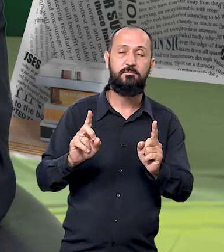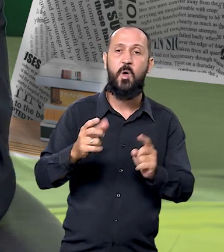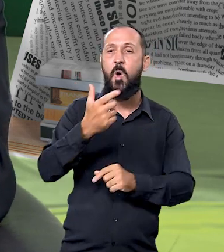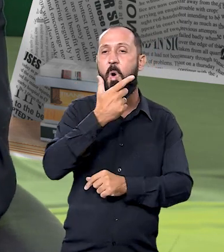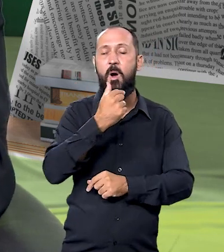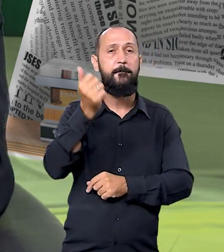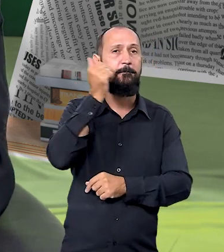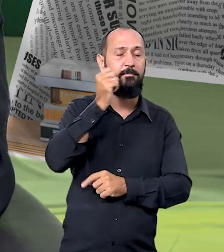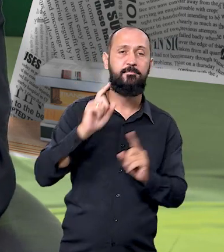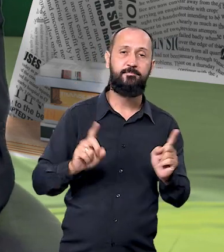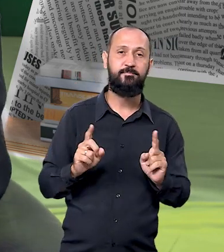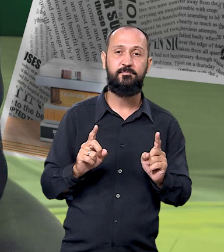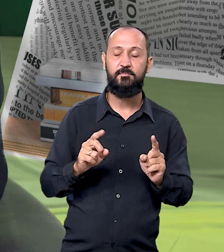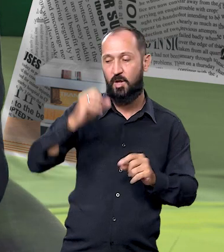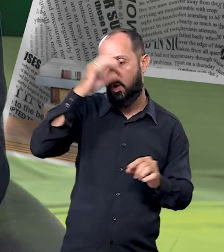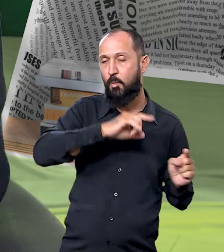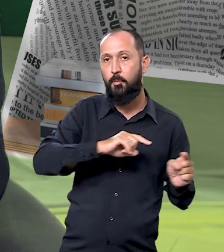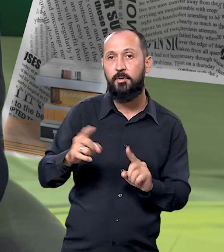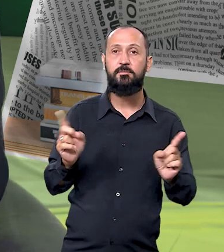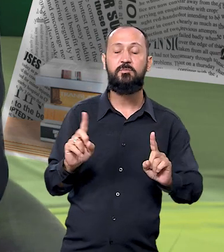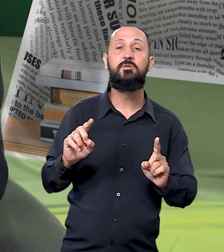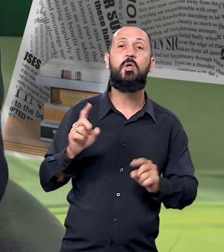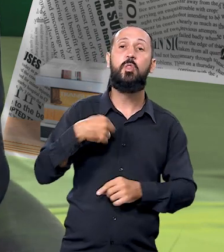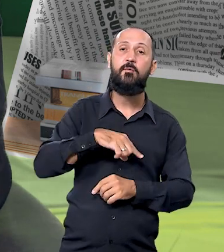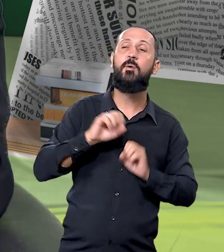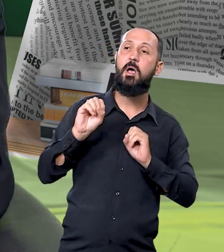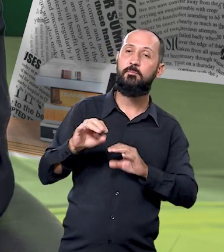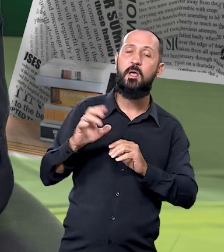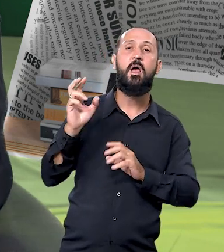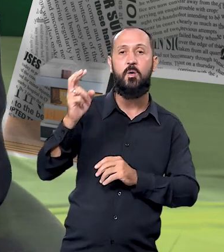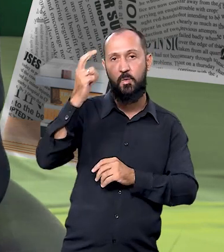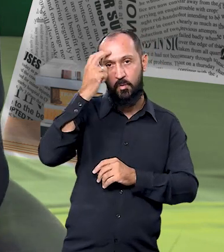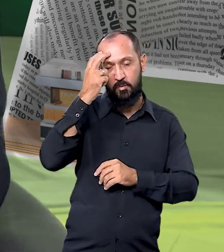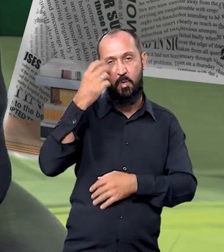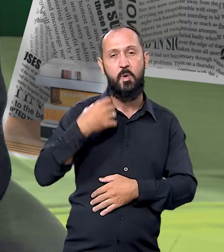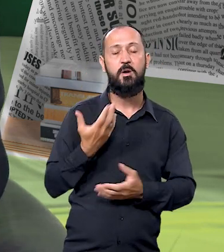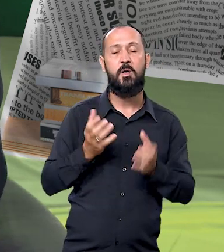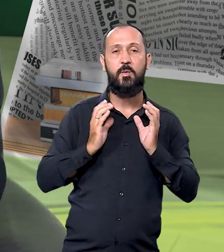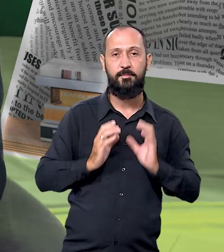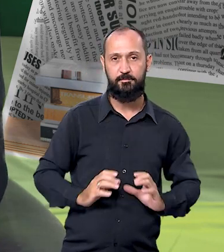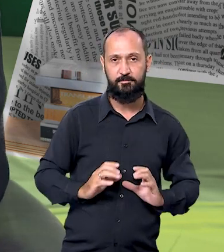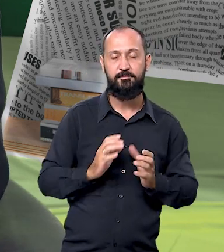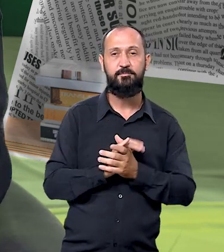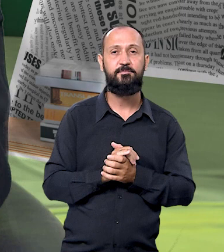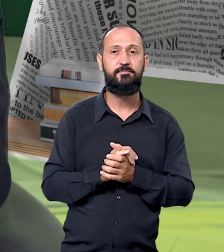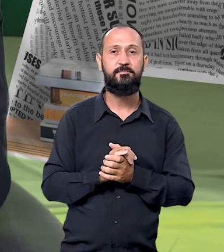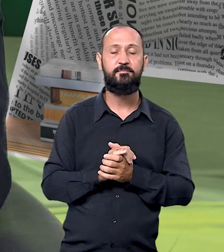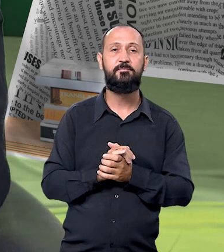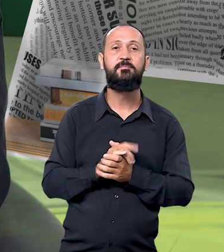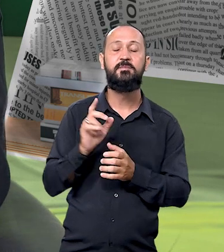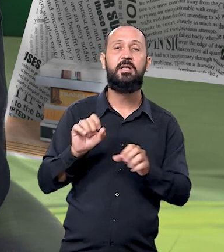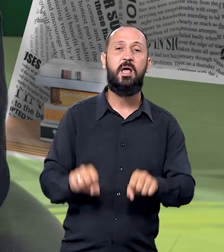nascemos machistas, racistas, agressores. Nós somos educados, tem a ver com cultura e tem a ver com comportamento. Só que